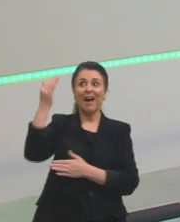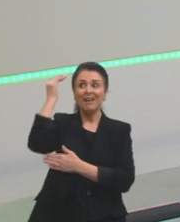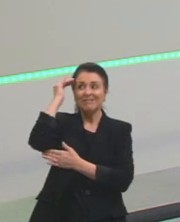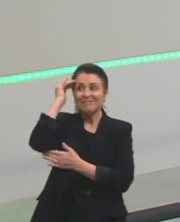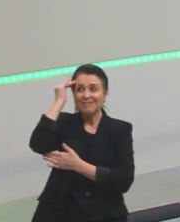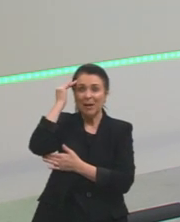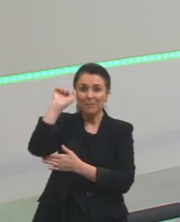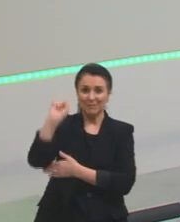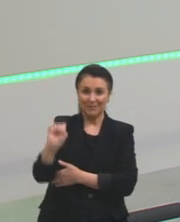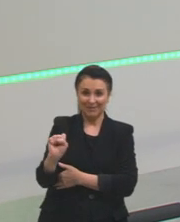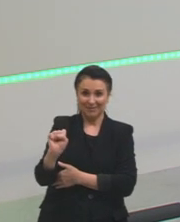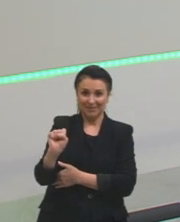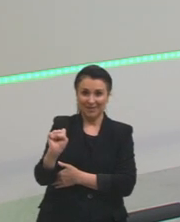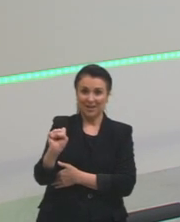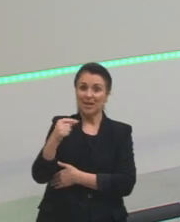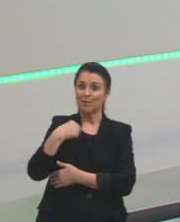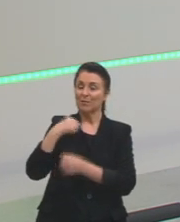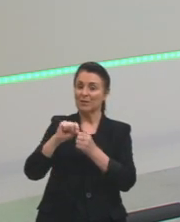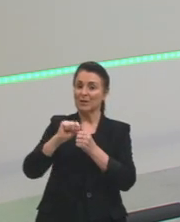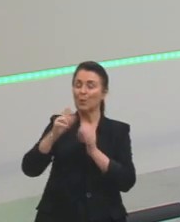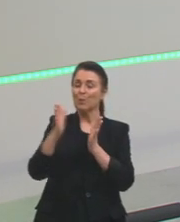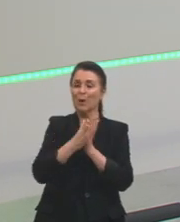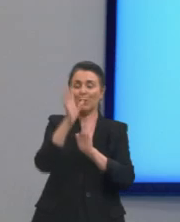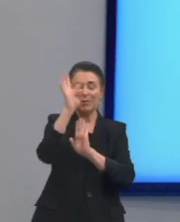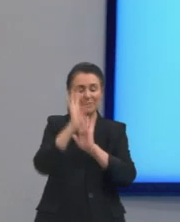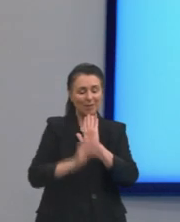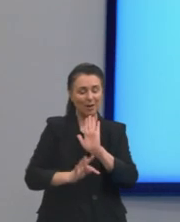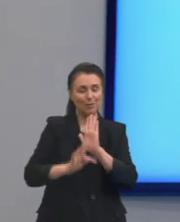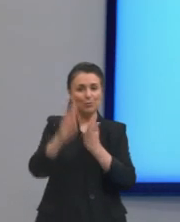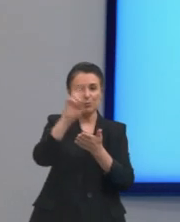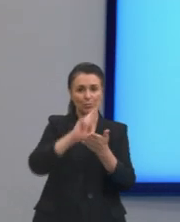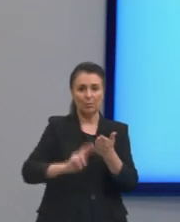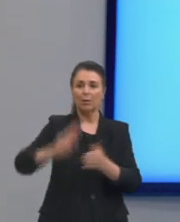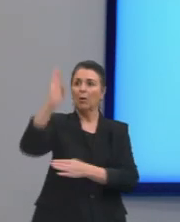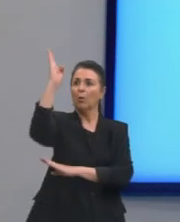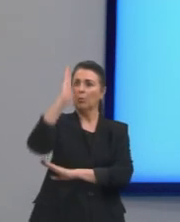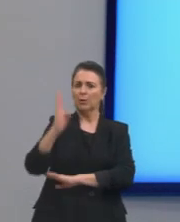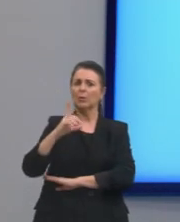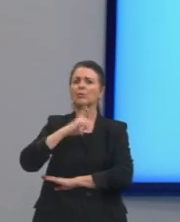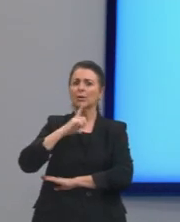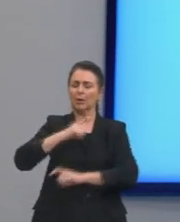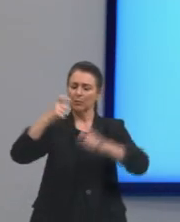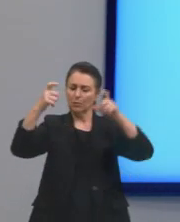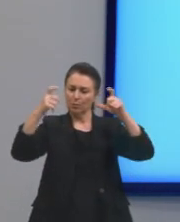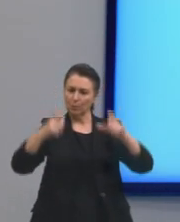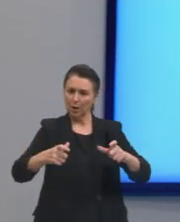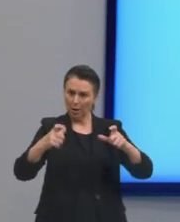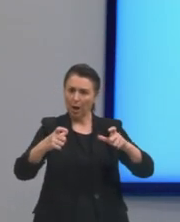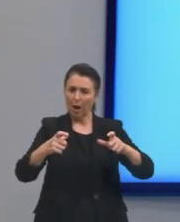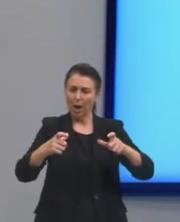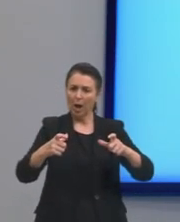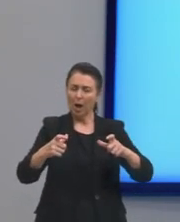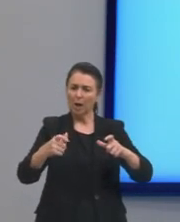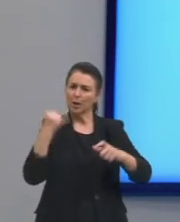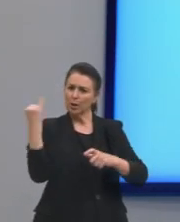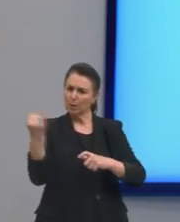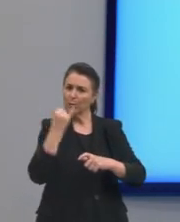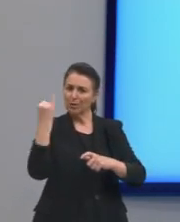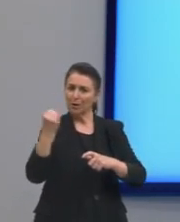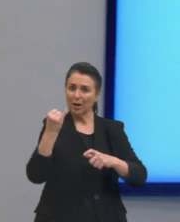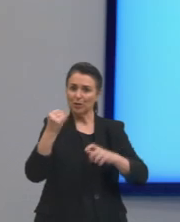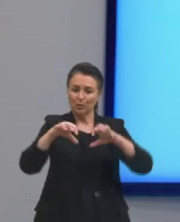construir o meu texto de redação o Brasil já teve um parque exibidor vigoroso e de